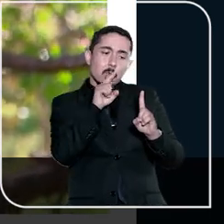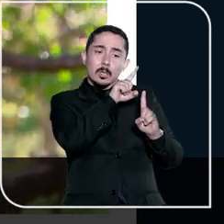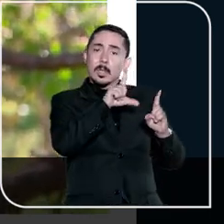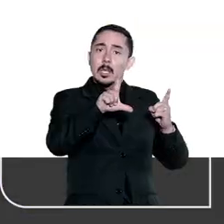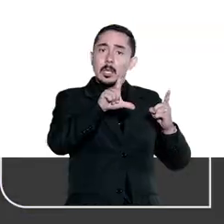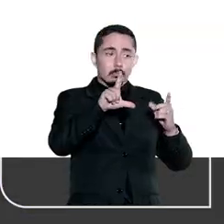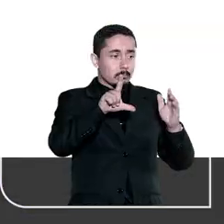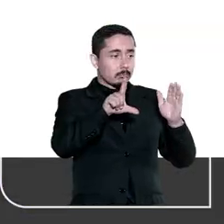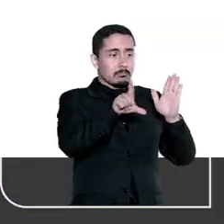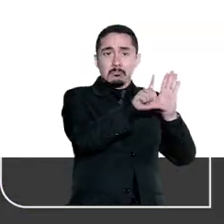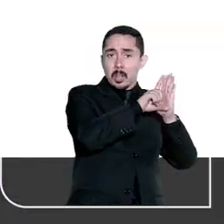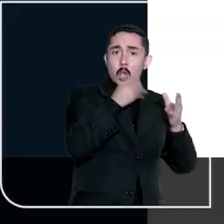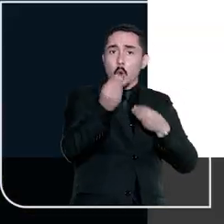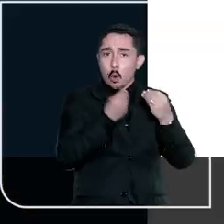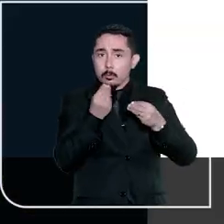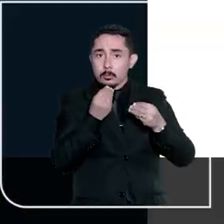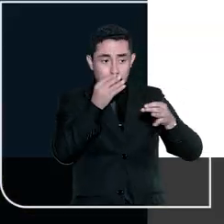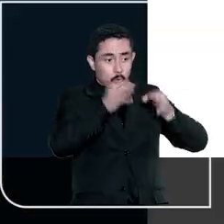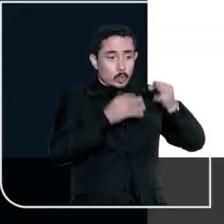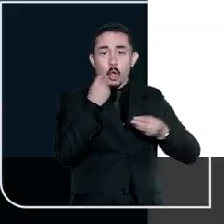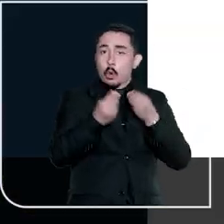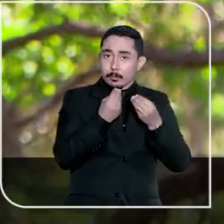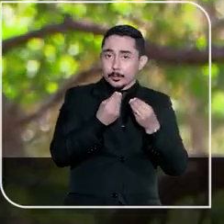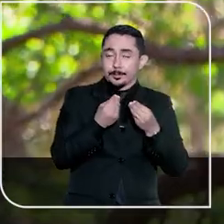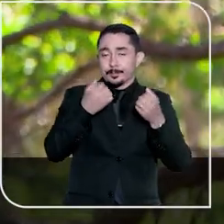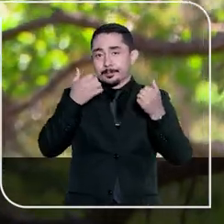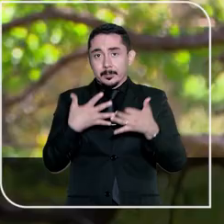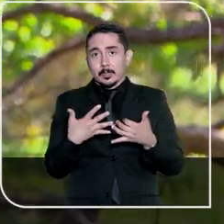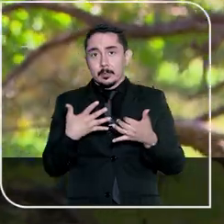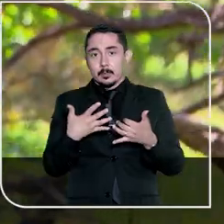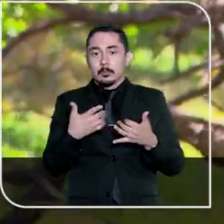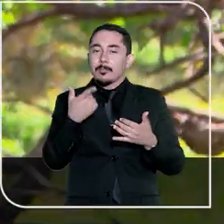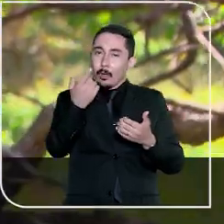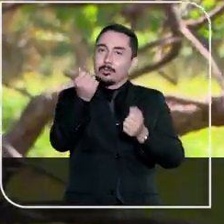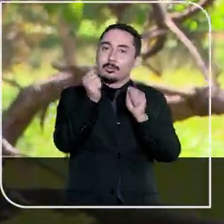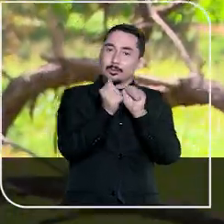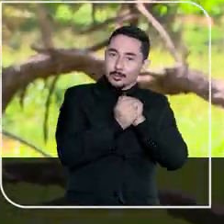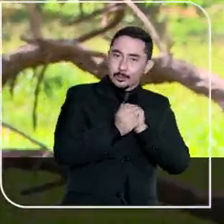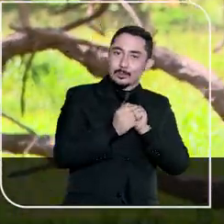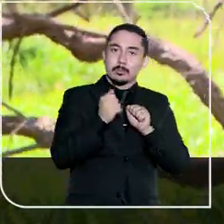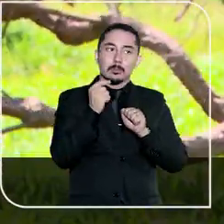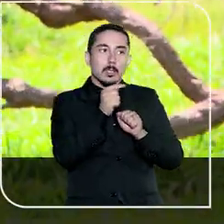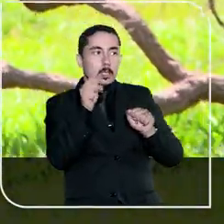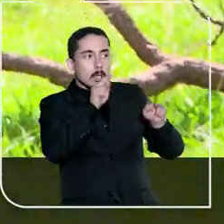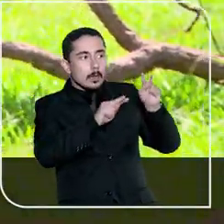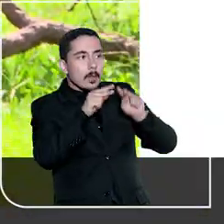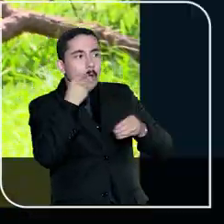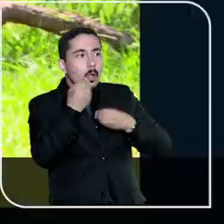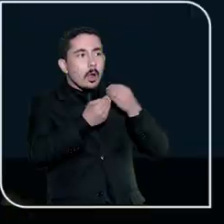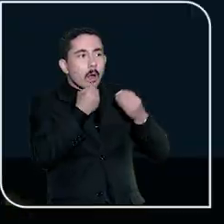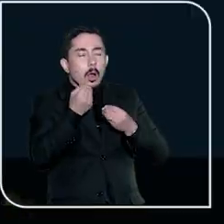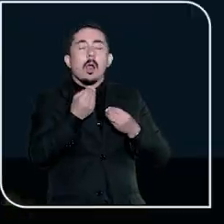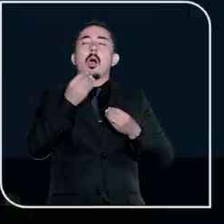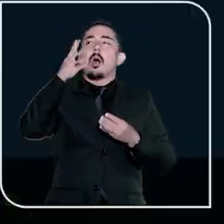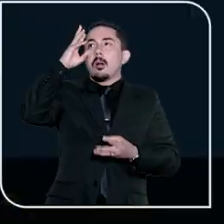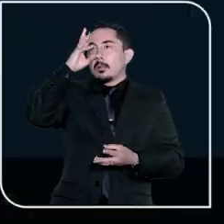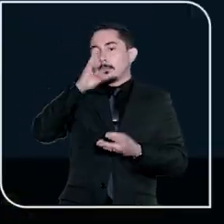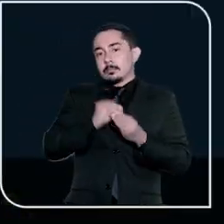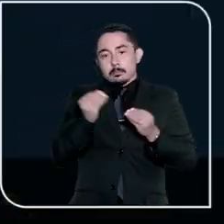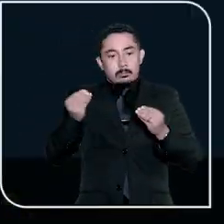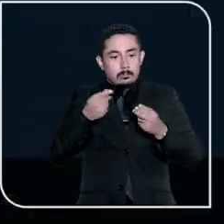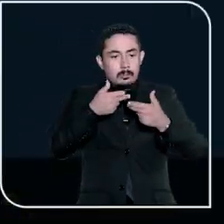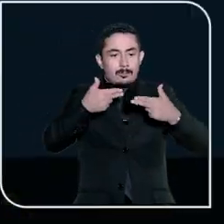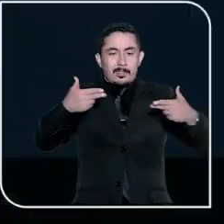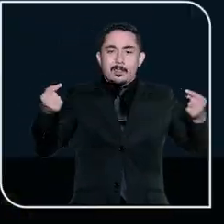influencia o sistema legal e a justiça então vem comigo nessa jornada pela Floresta imaginária para discutirmos e